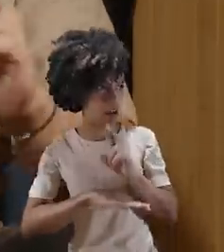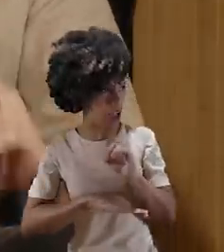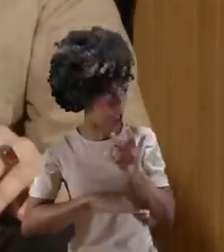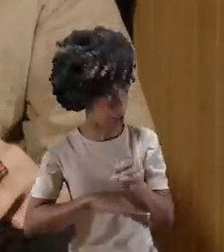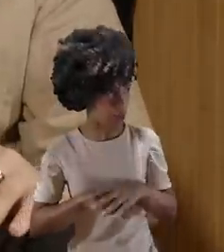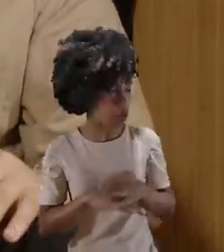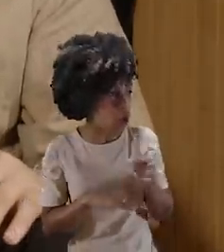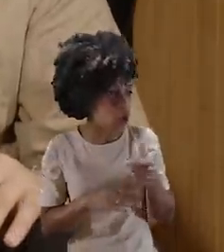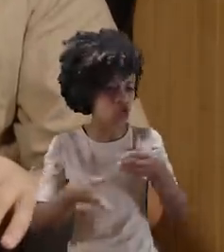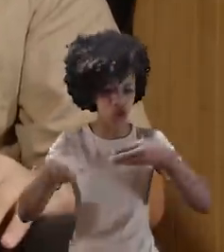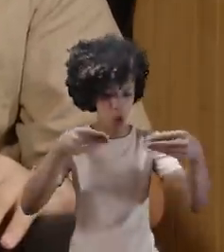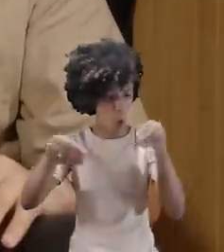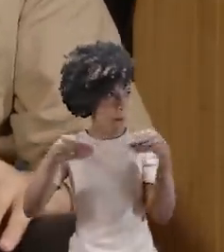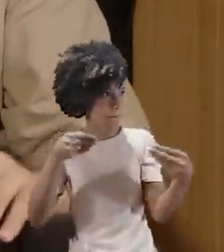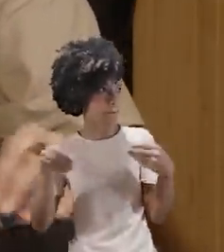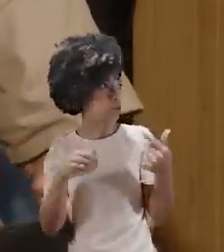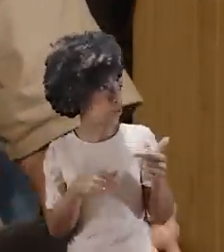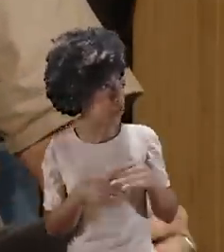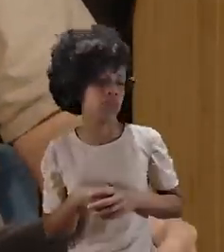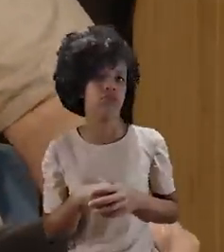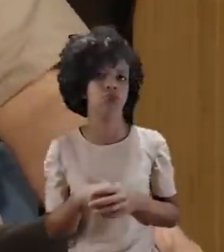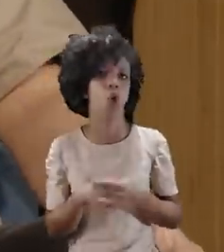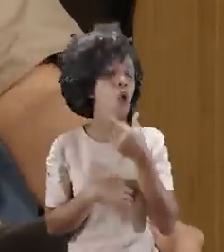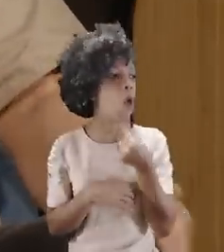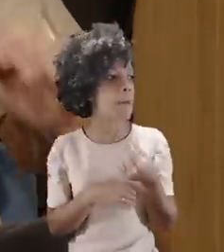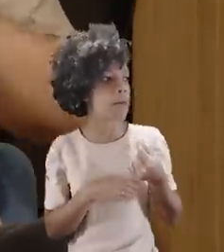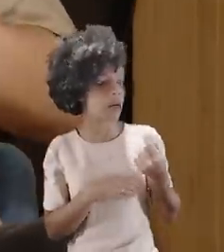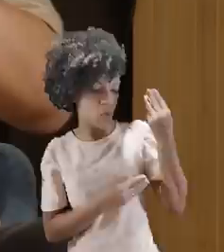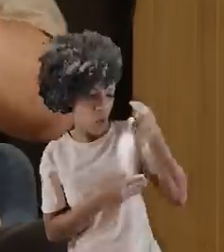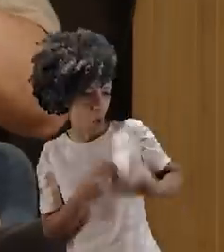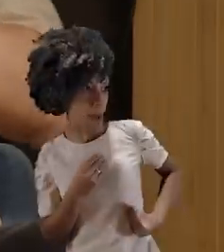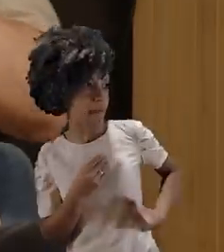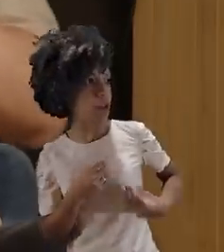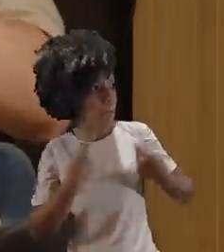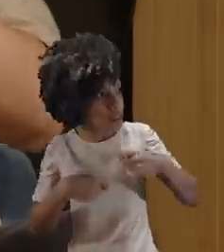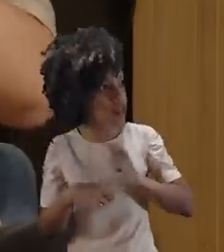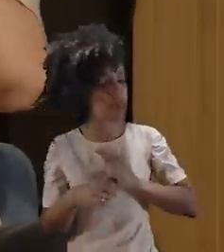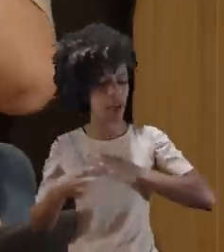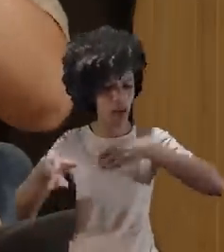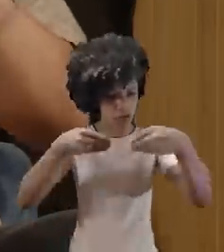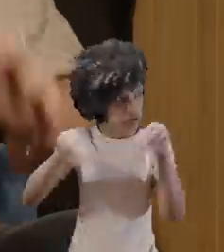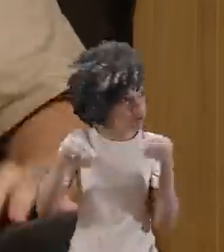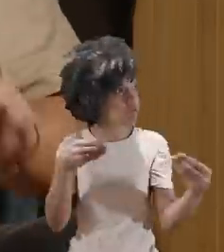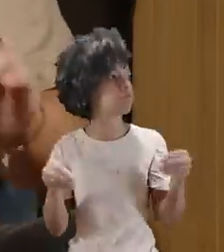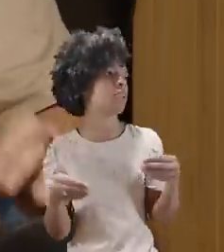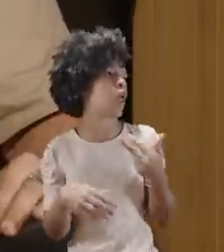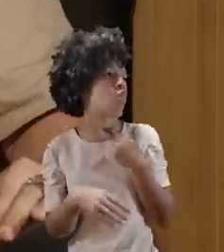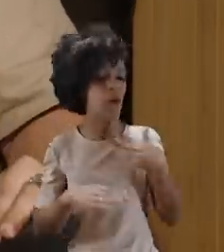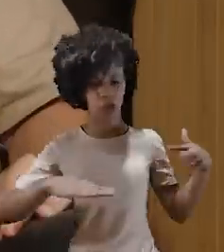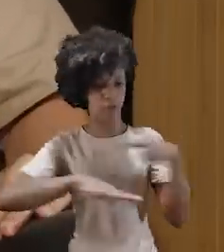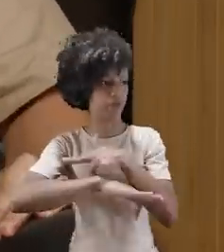não tinha um movimento Tinho o cabelo de homem cumprido tem que ser um negócio mais mas não do Lar é